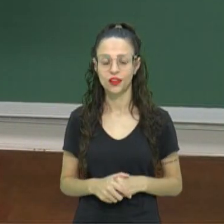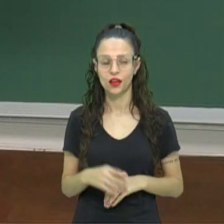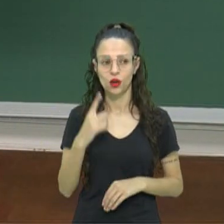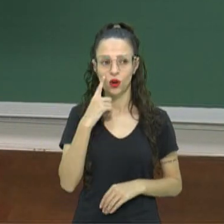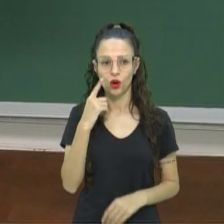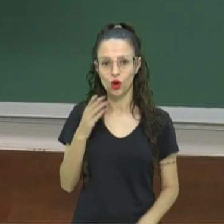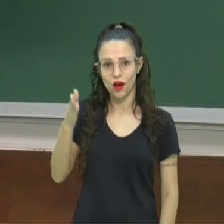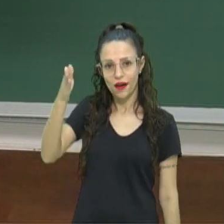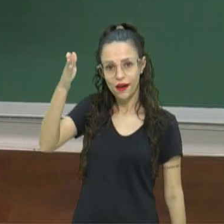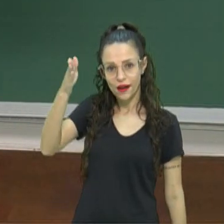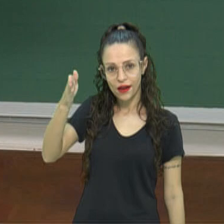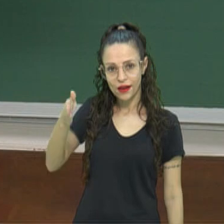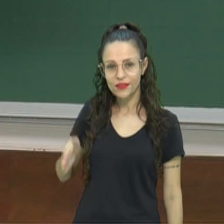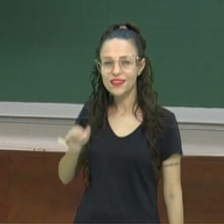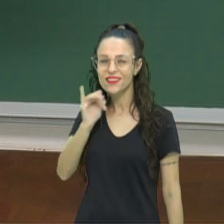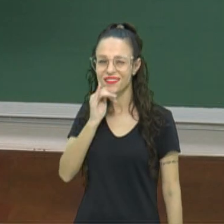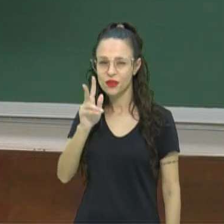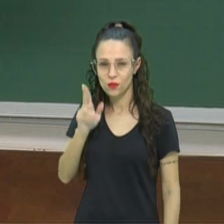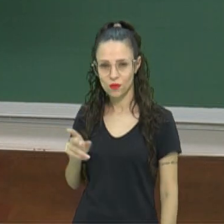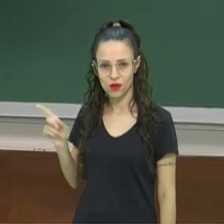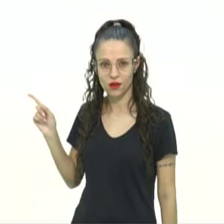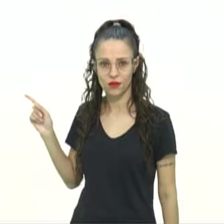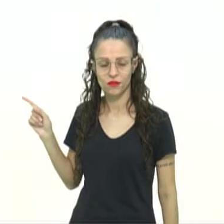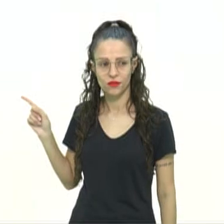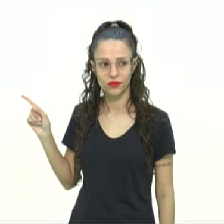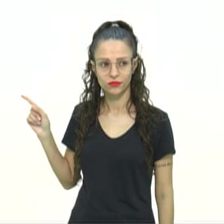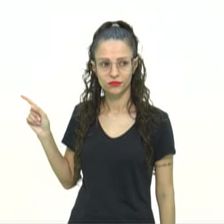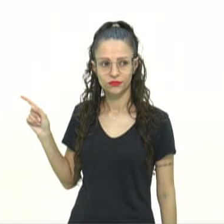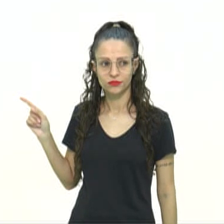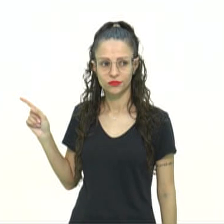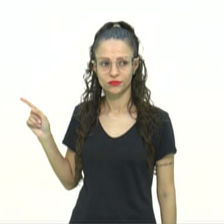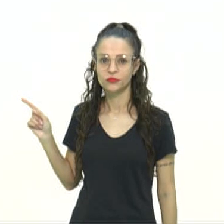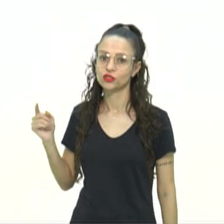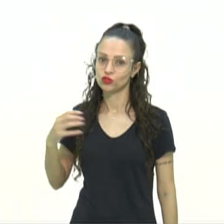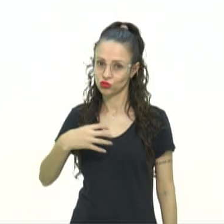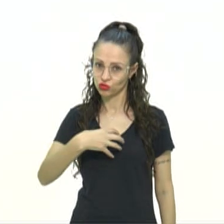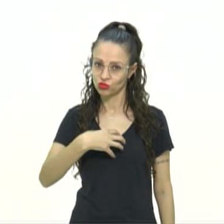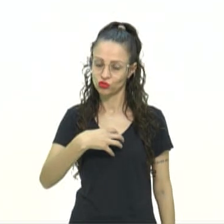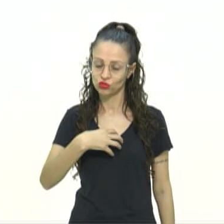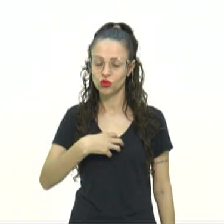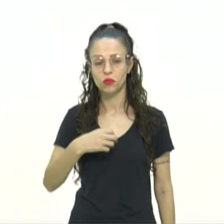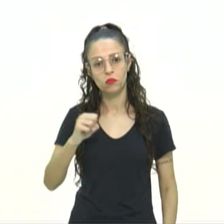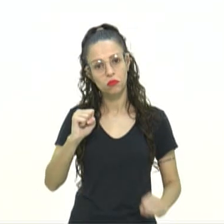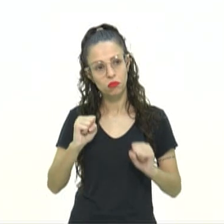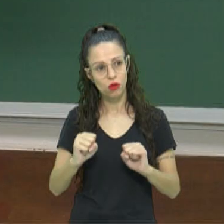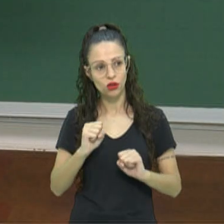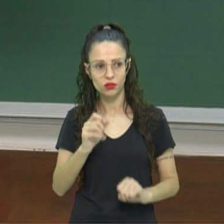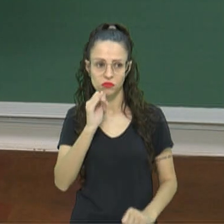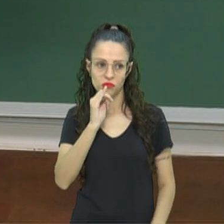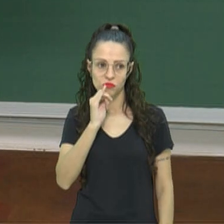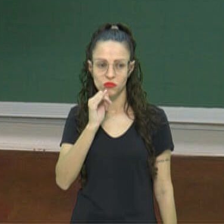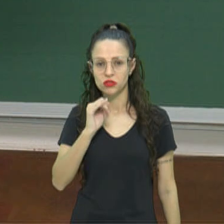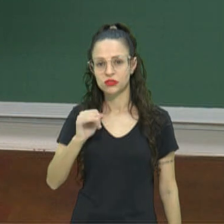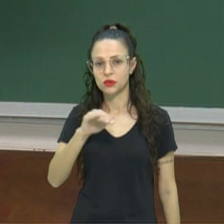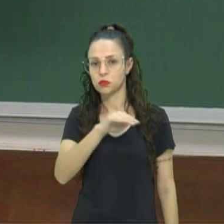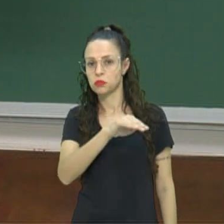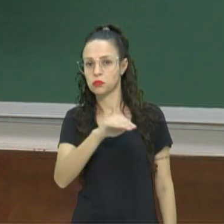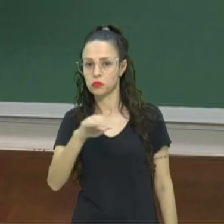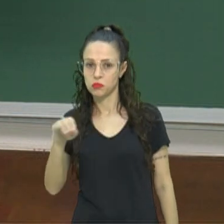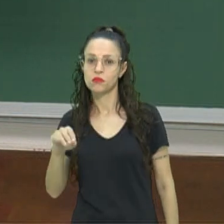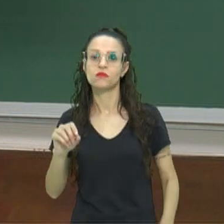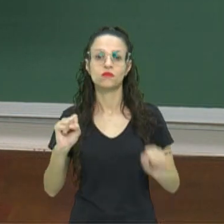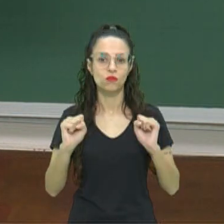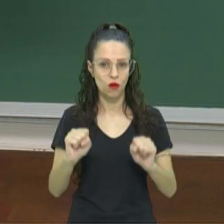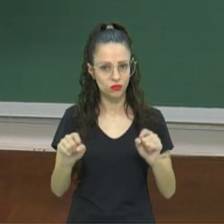você particionar aqui onde eu fiz, é uma forma de repartir. Você poderia repartir aqui também, ó, na